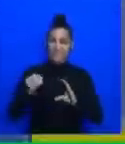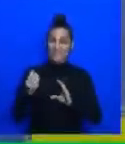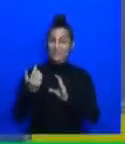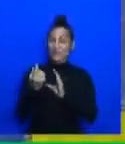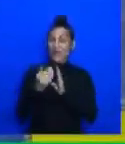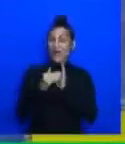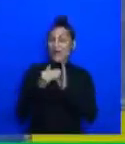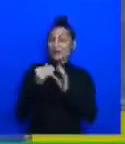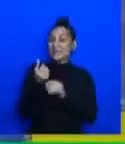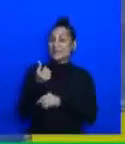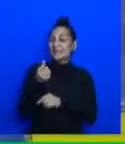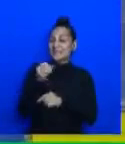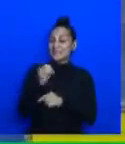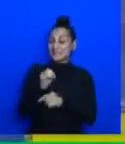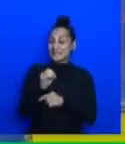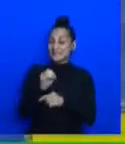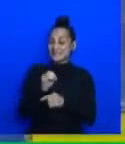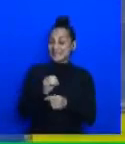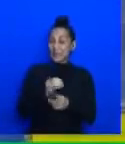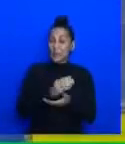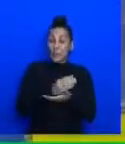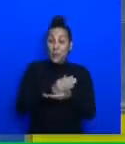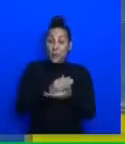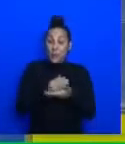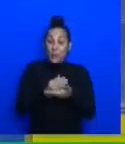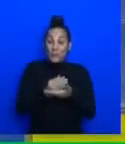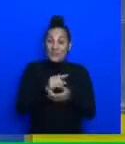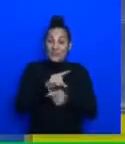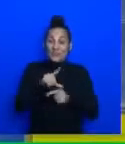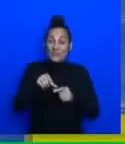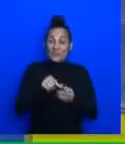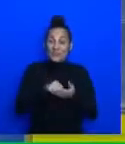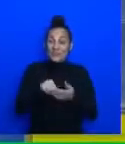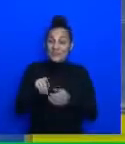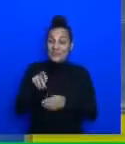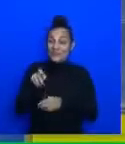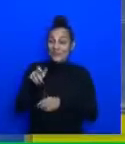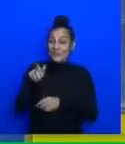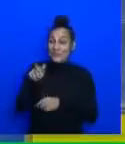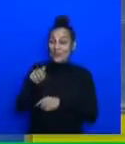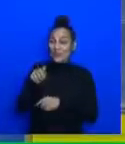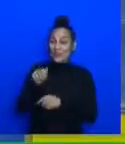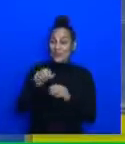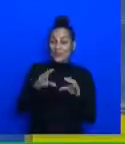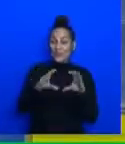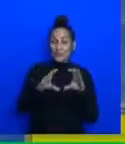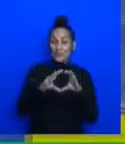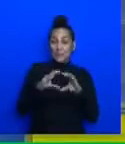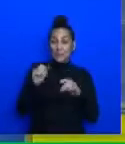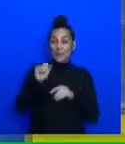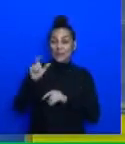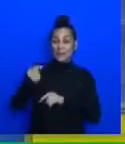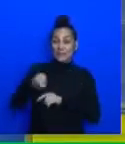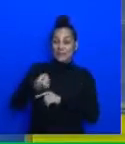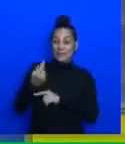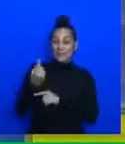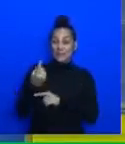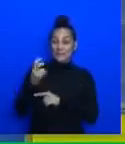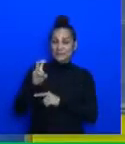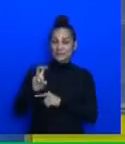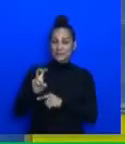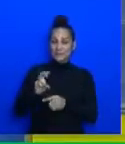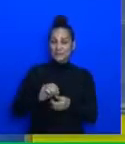numeradas de 01 a 60 começando começando o sorteio da Mega Cena bola azul